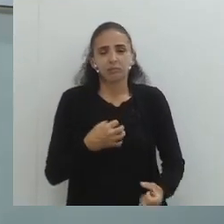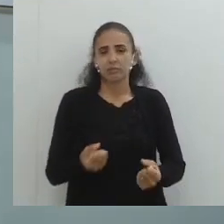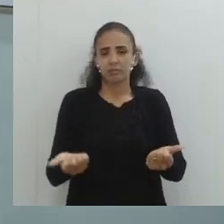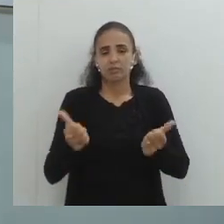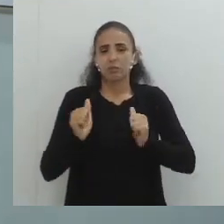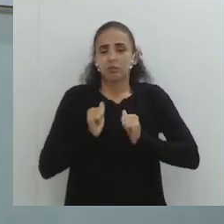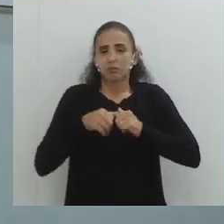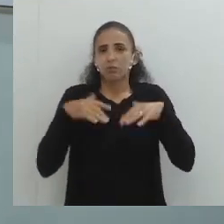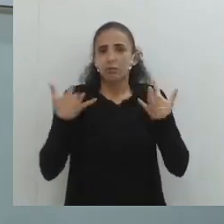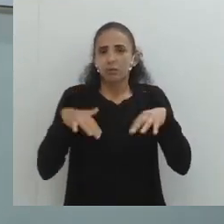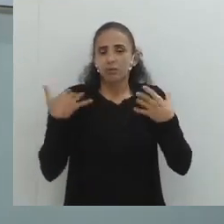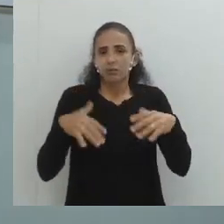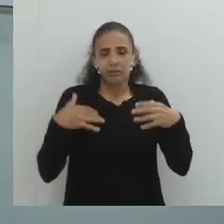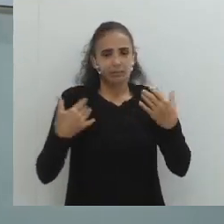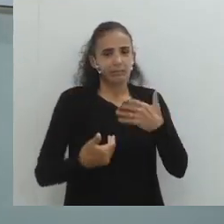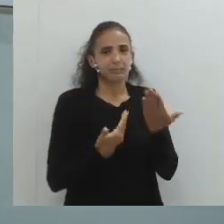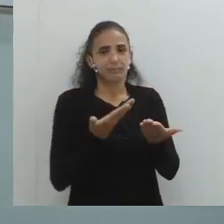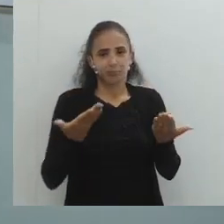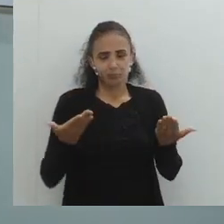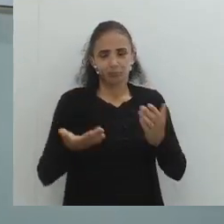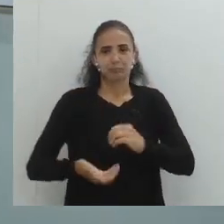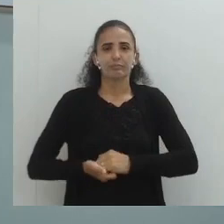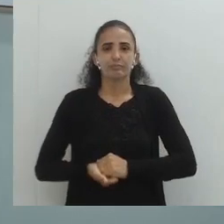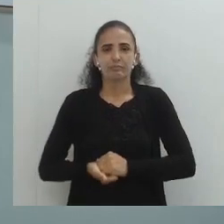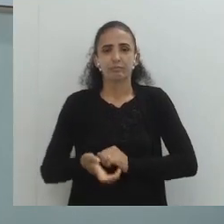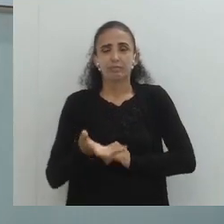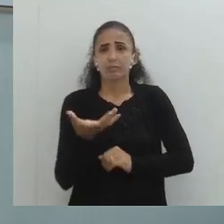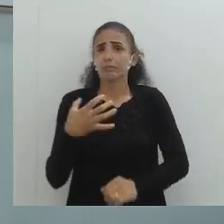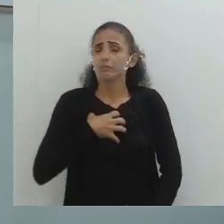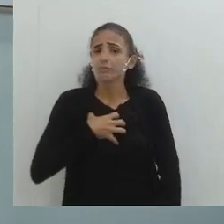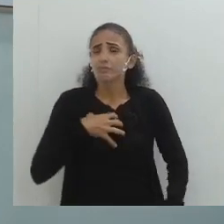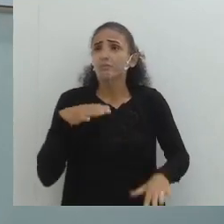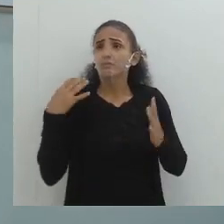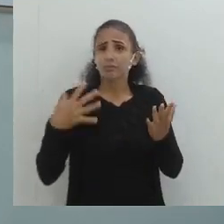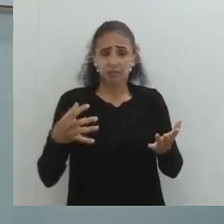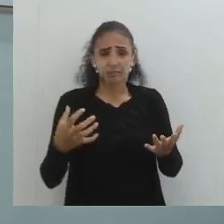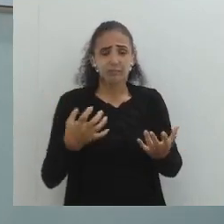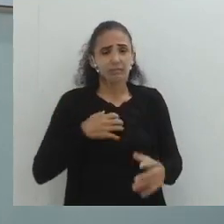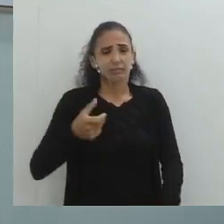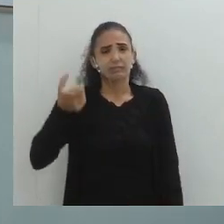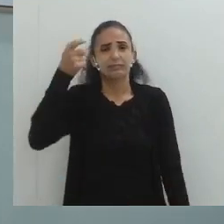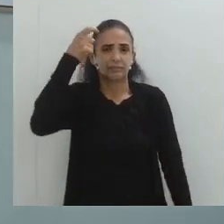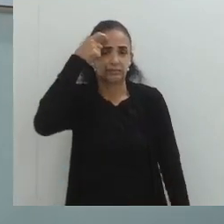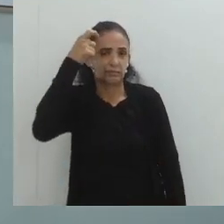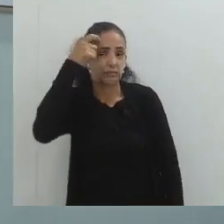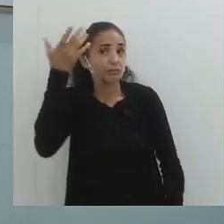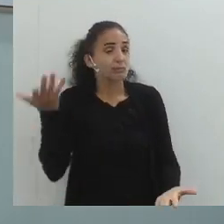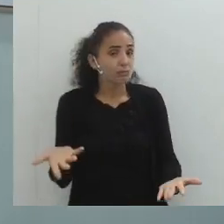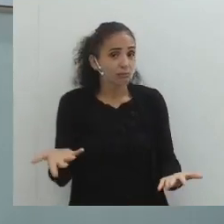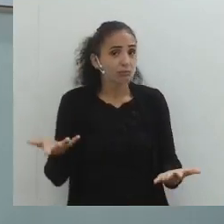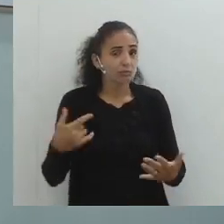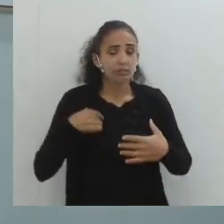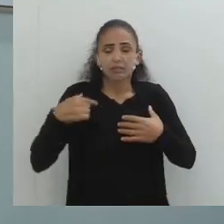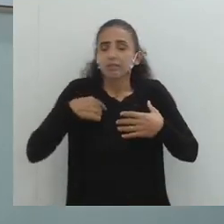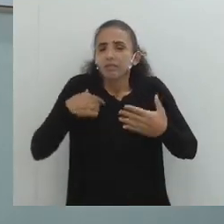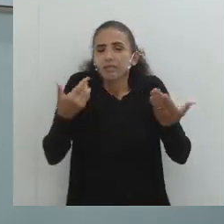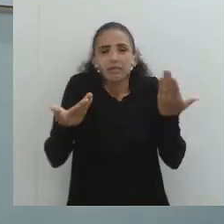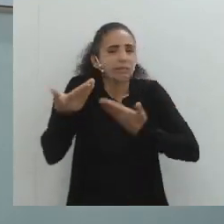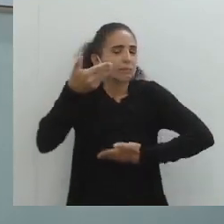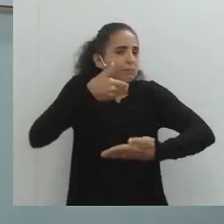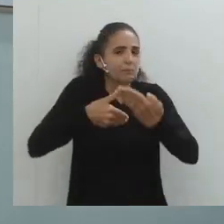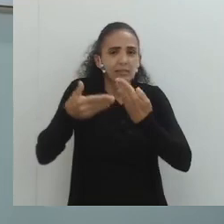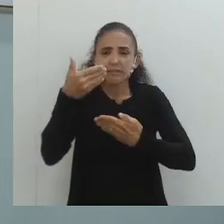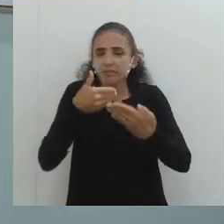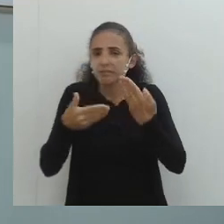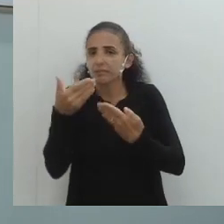pressão, tá certo? E eu só sinto isso porque eu tenho uma consciência. Eu me permito se eu